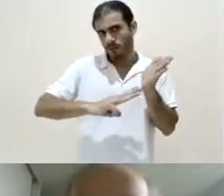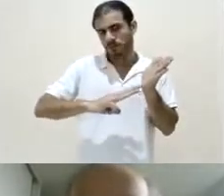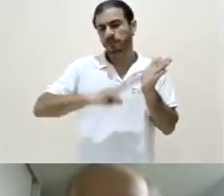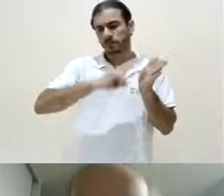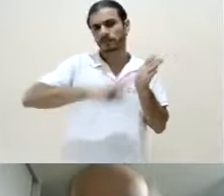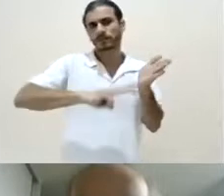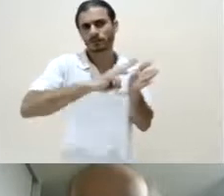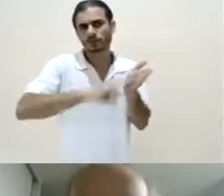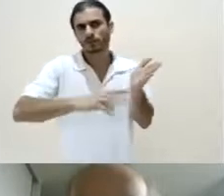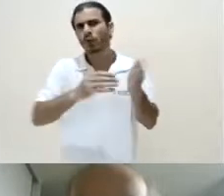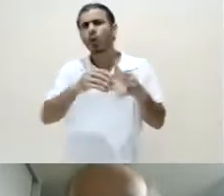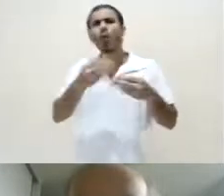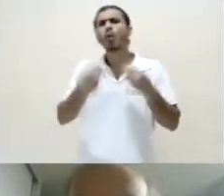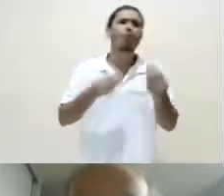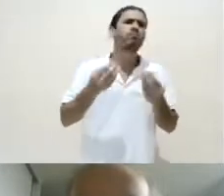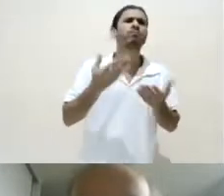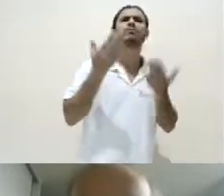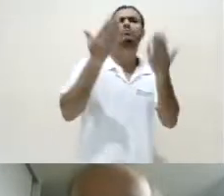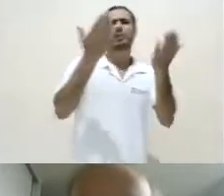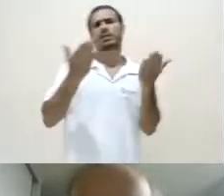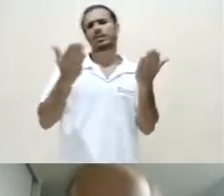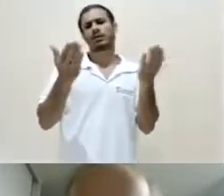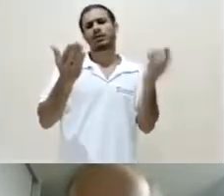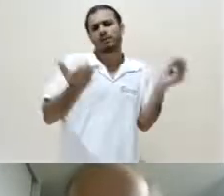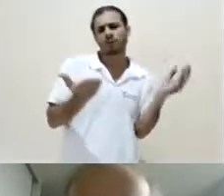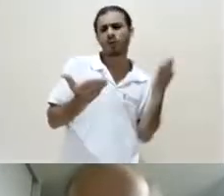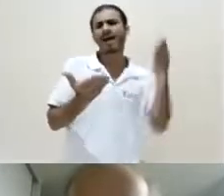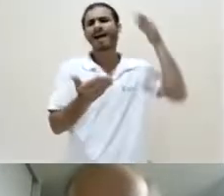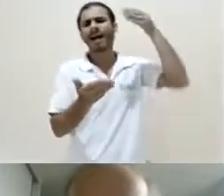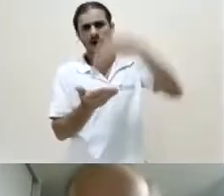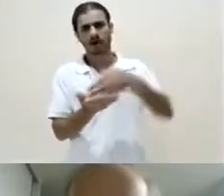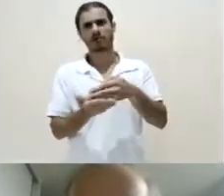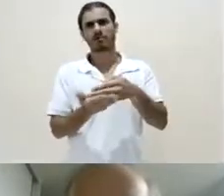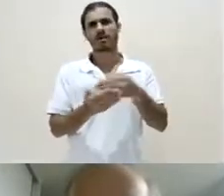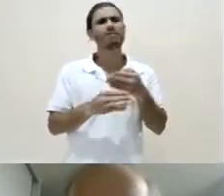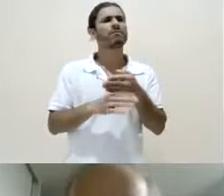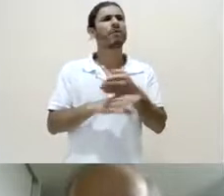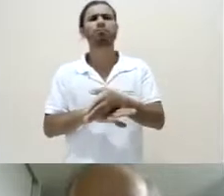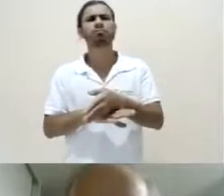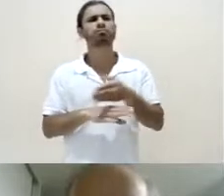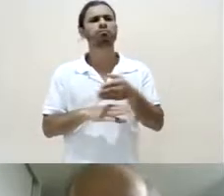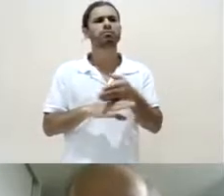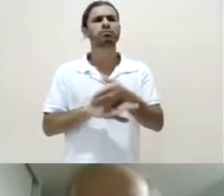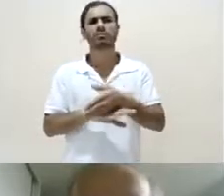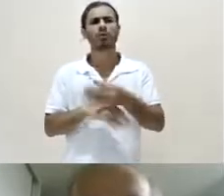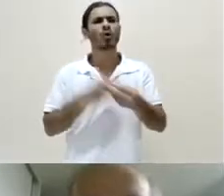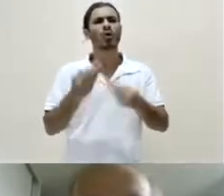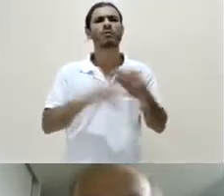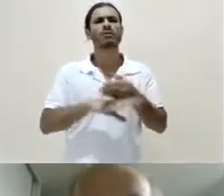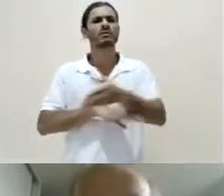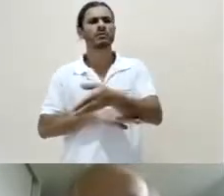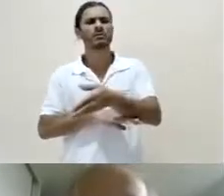metodologicamente, como é que vocês vão se inserir, né? Acho que apontar aí alguma coisa assim, mas como é que vocês vão se inserir,